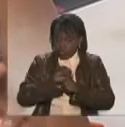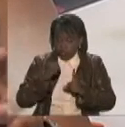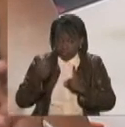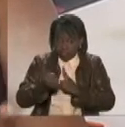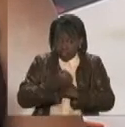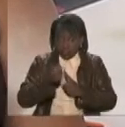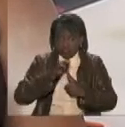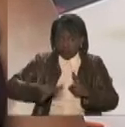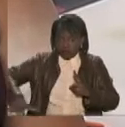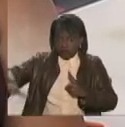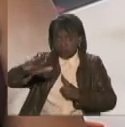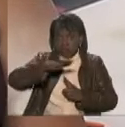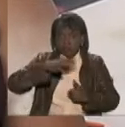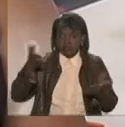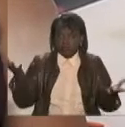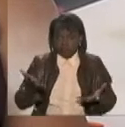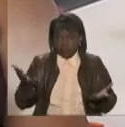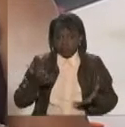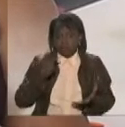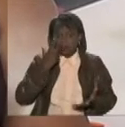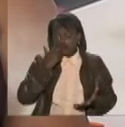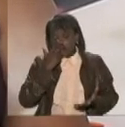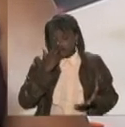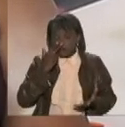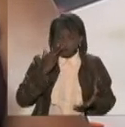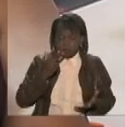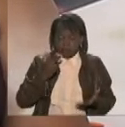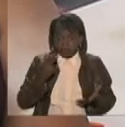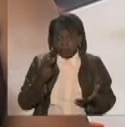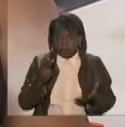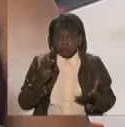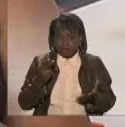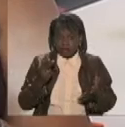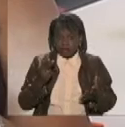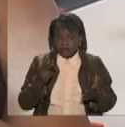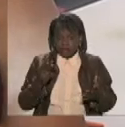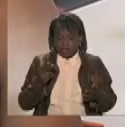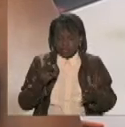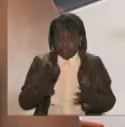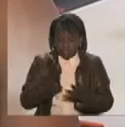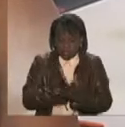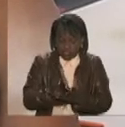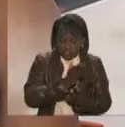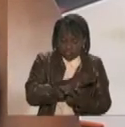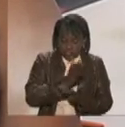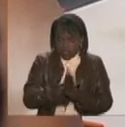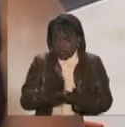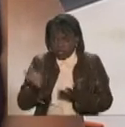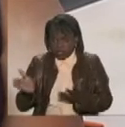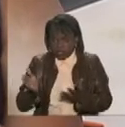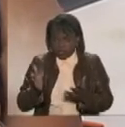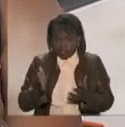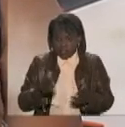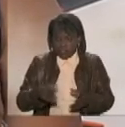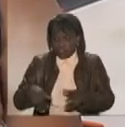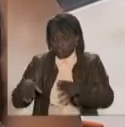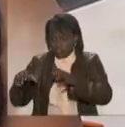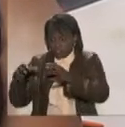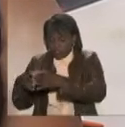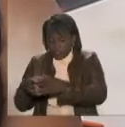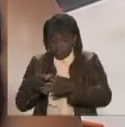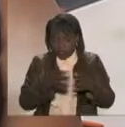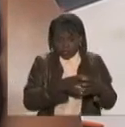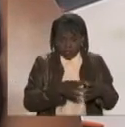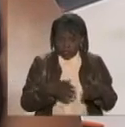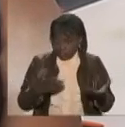a sociedade hoje, parece-me que divide esses dois parâmetros, não